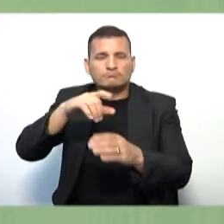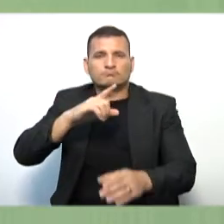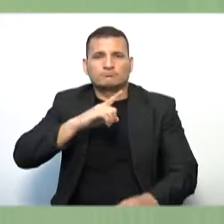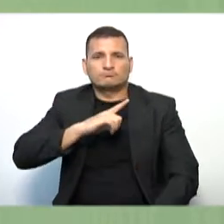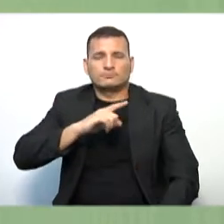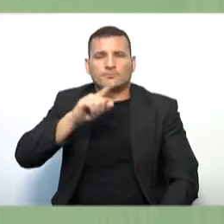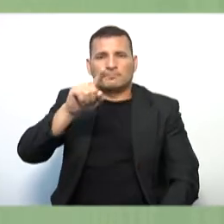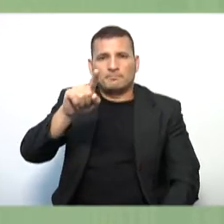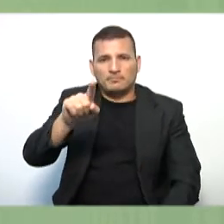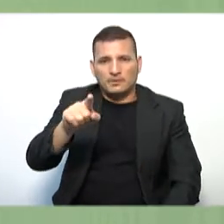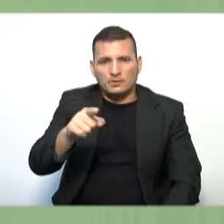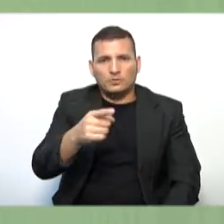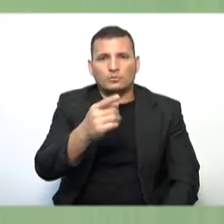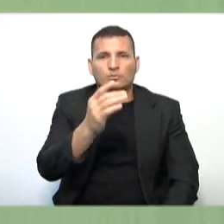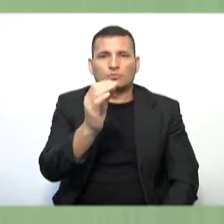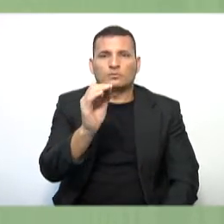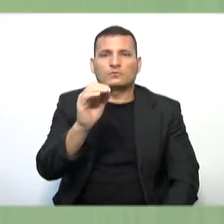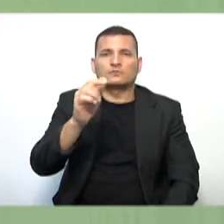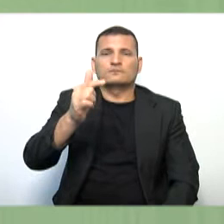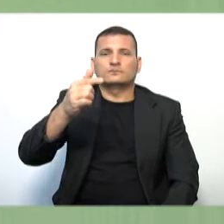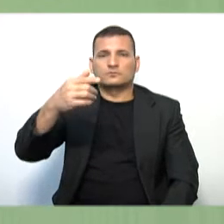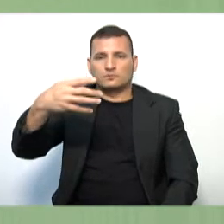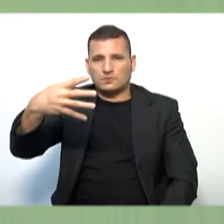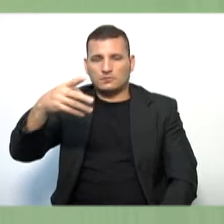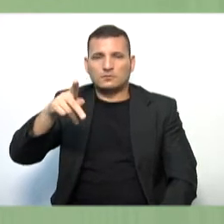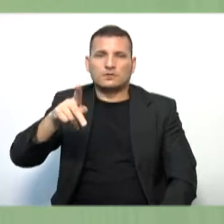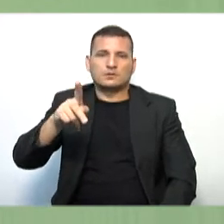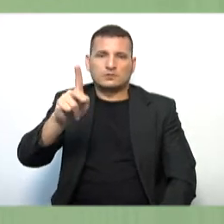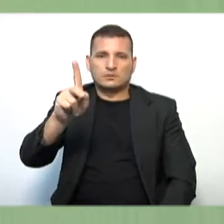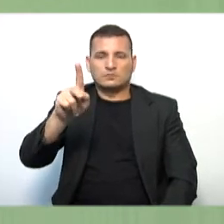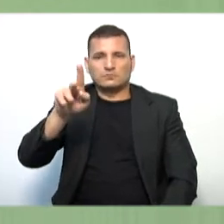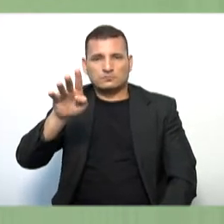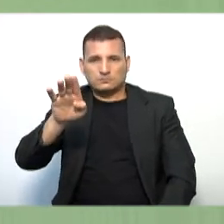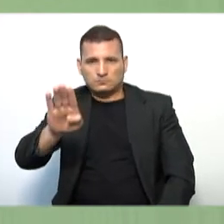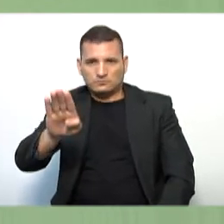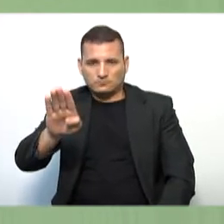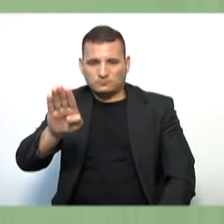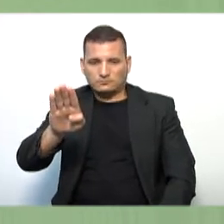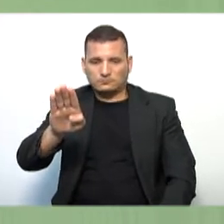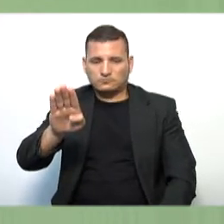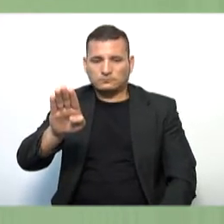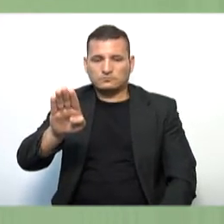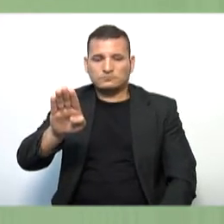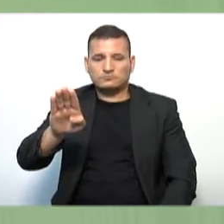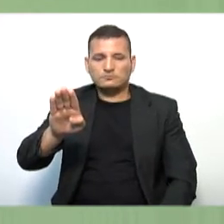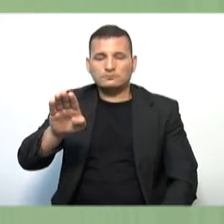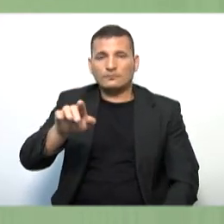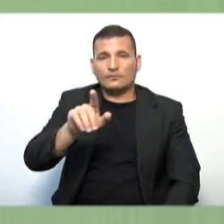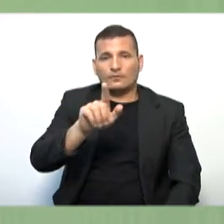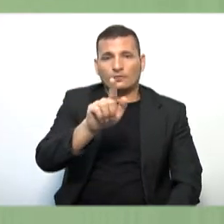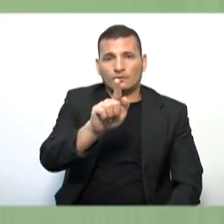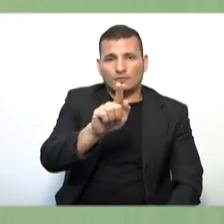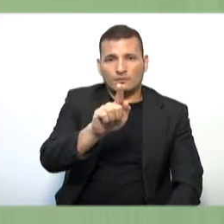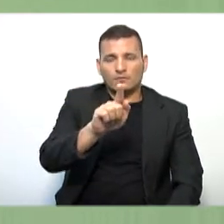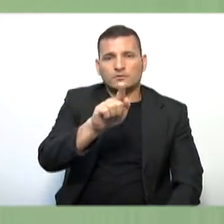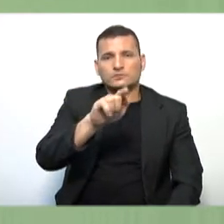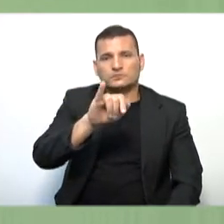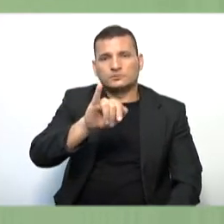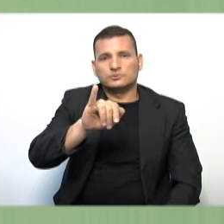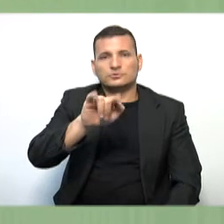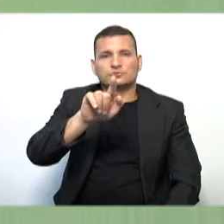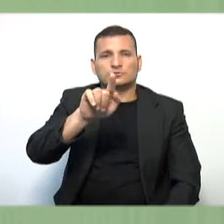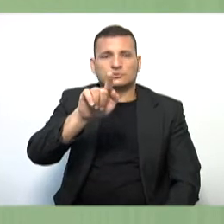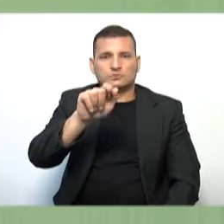né? Então, nós temos o megabyte possuindo 1024. O giga, né,